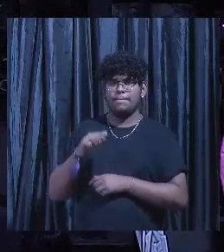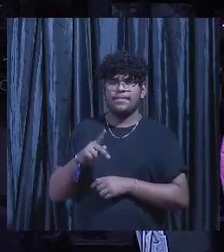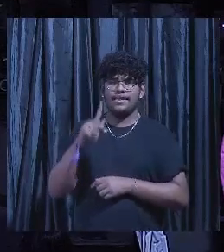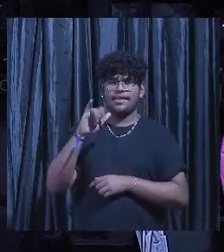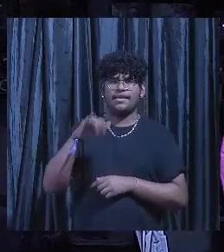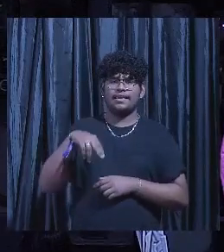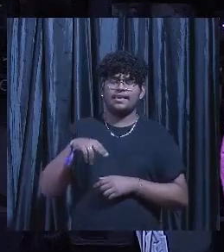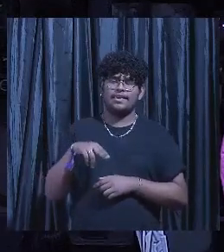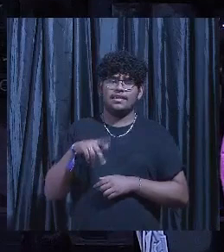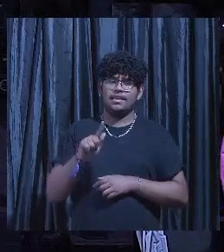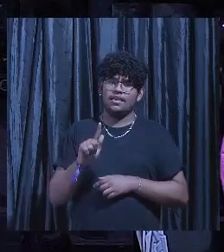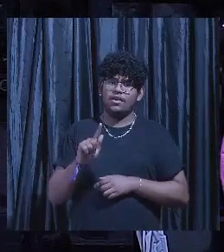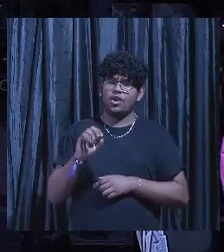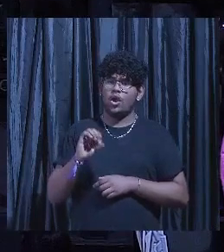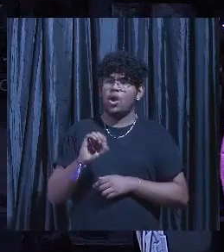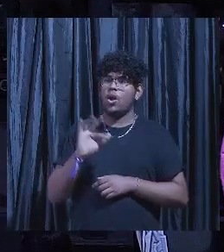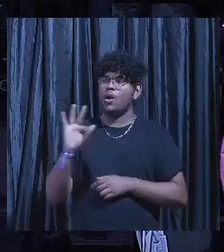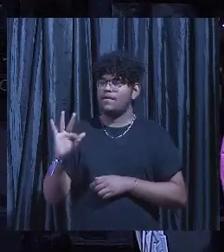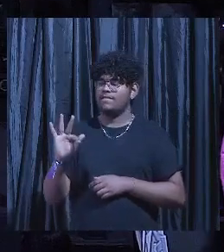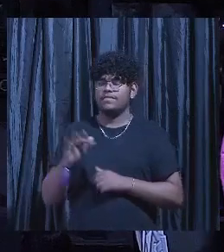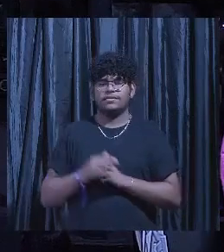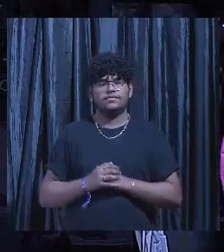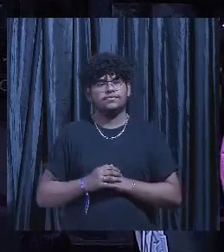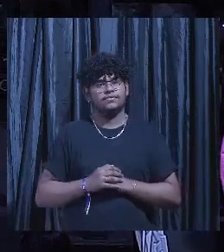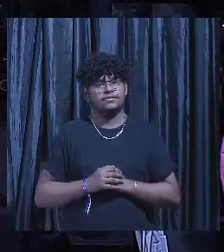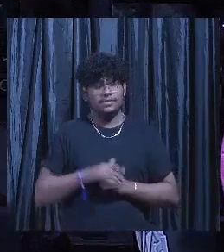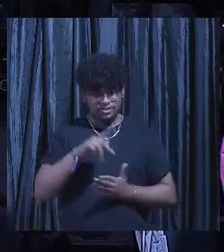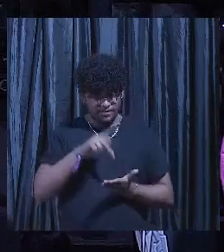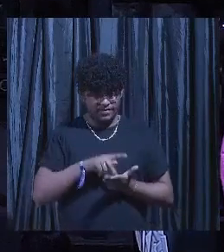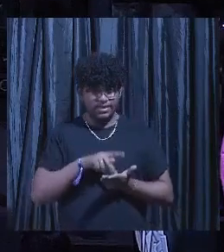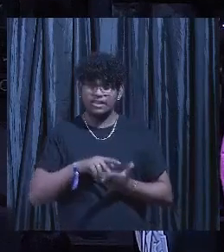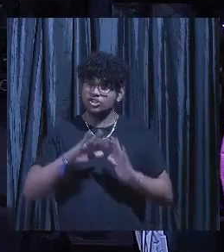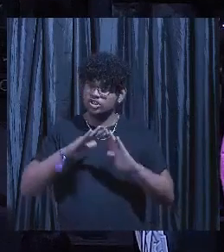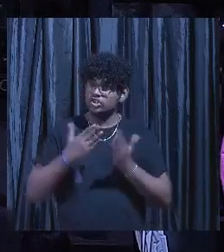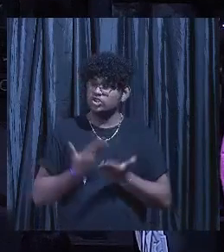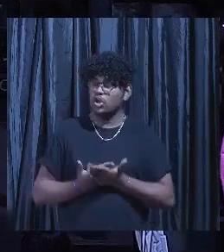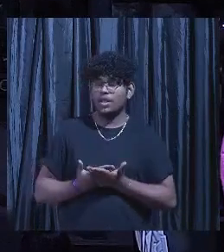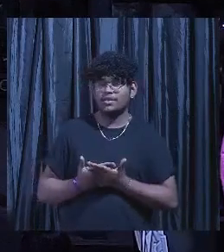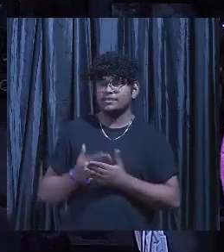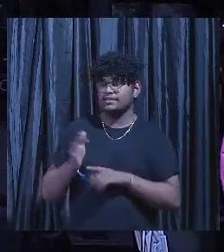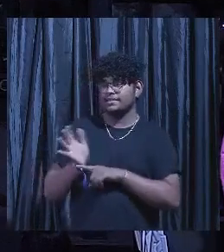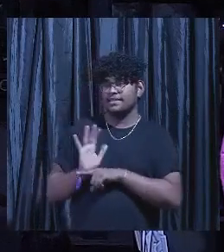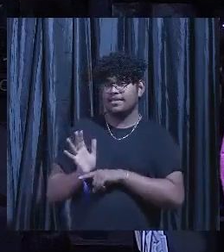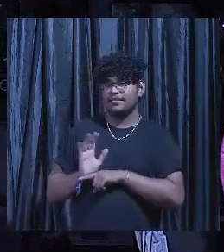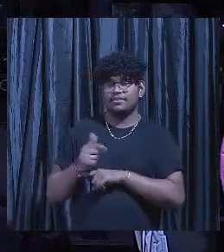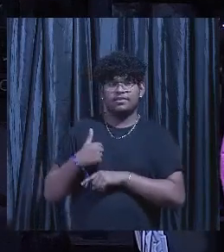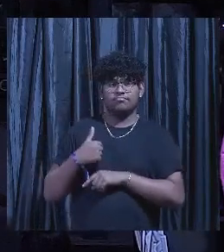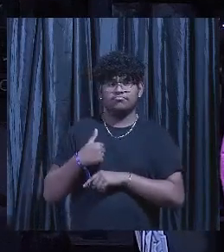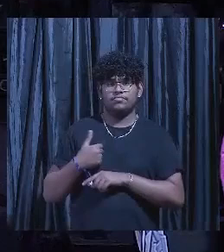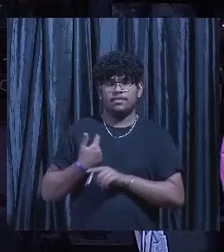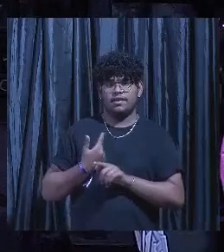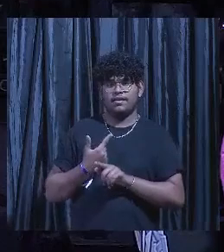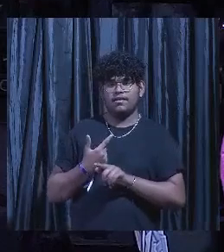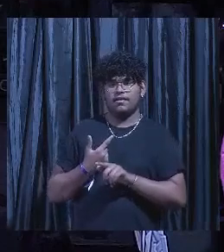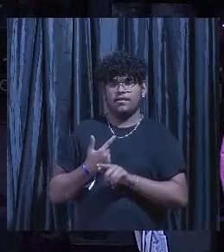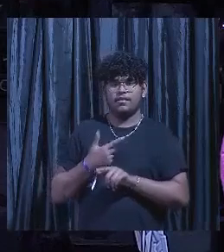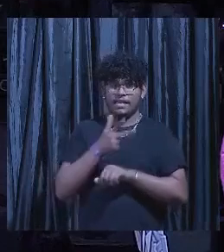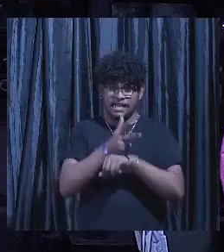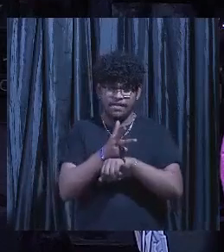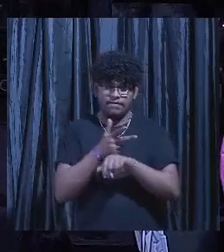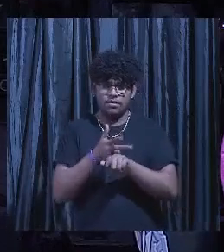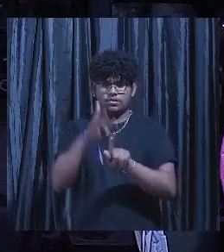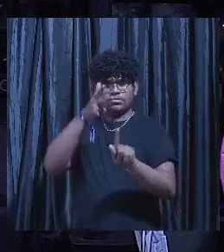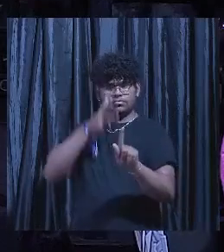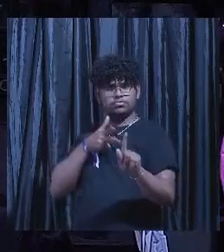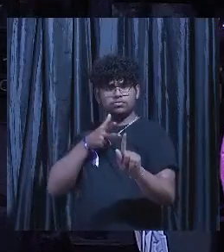aí, gente, isso foi, de verdade, a minha melhor escola de cinema. Eu fazia o behind the scenes, né? Que era gravar tudo que estava